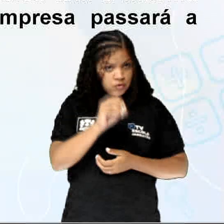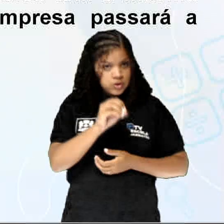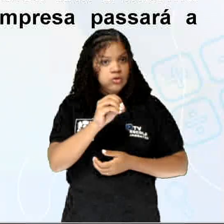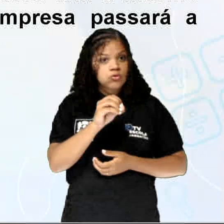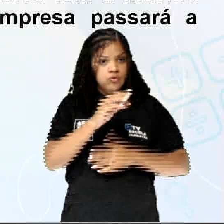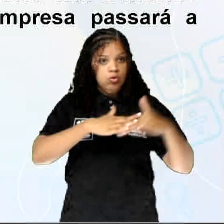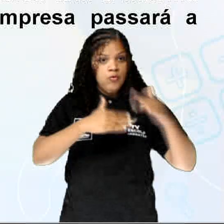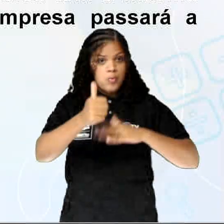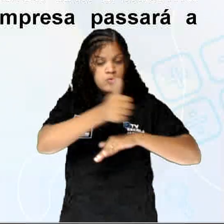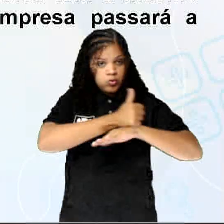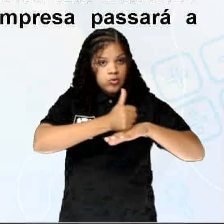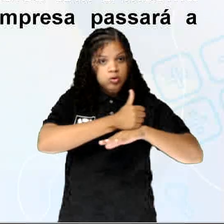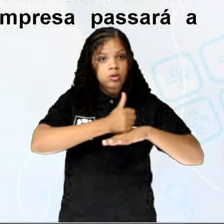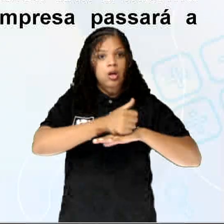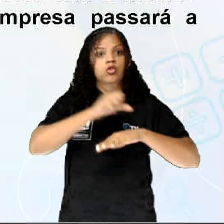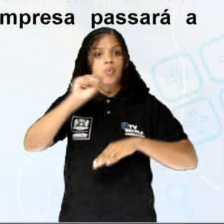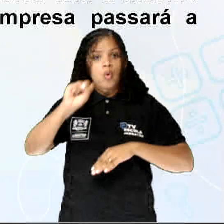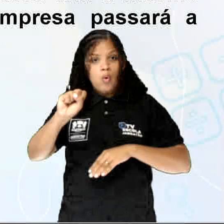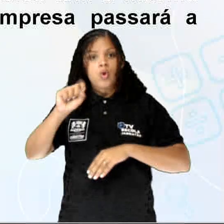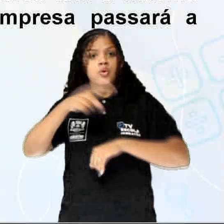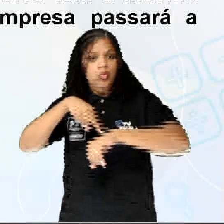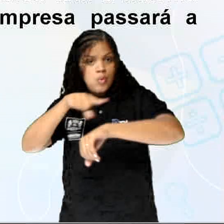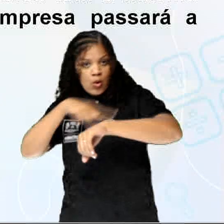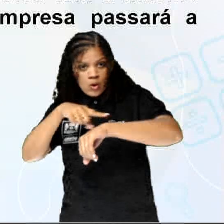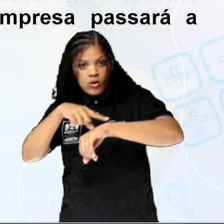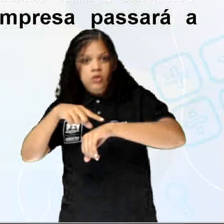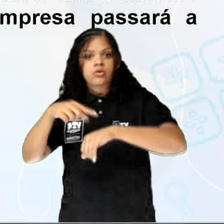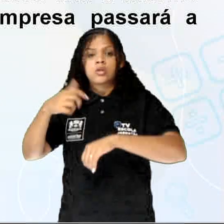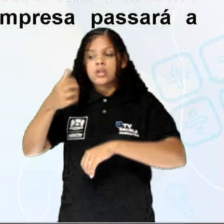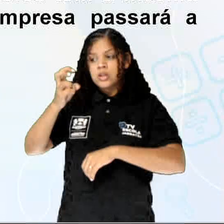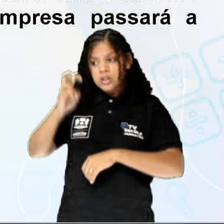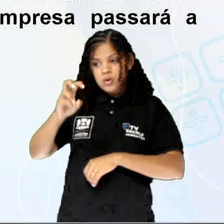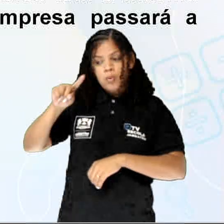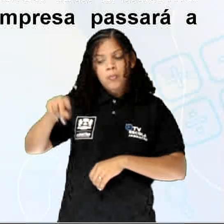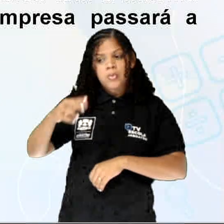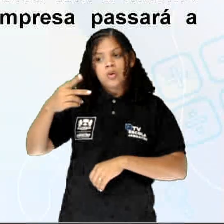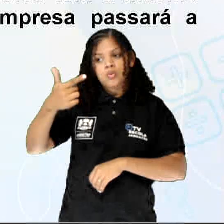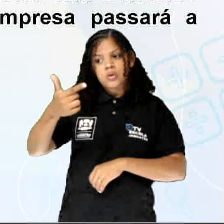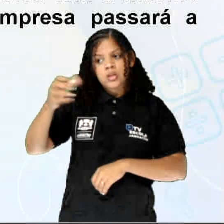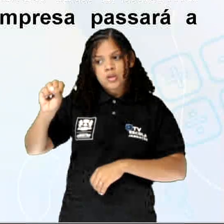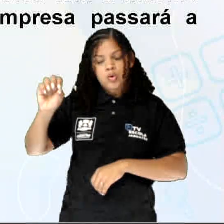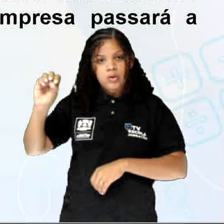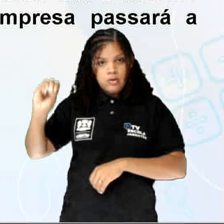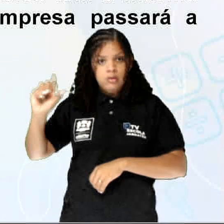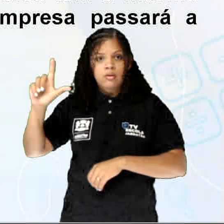e diminuir a carga horária diária de trabalho para 6 horas, visando a diminuição de